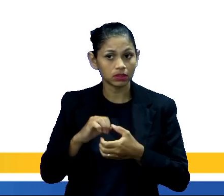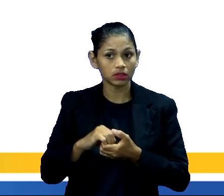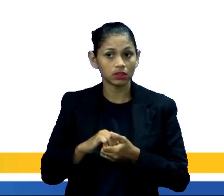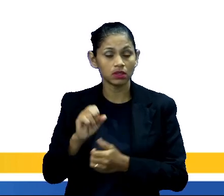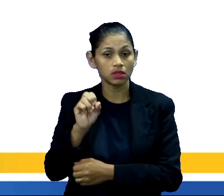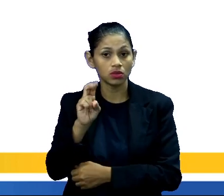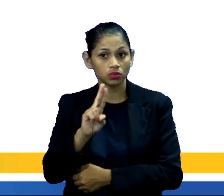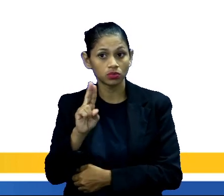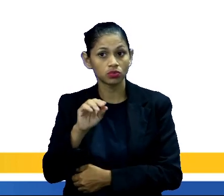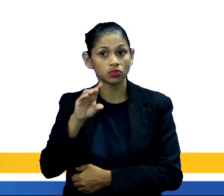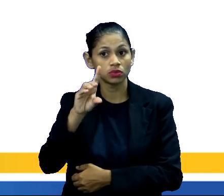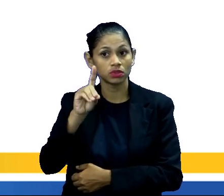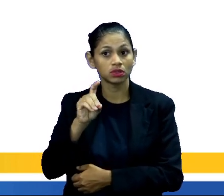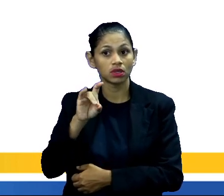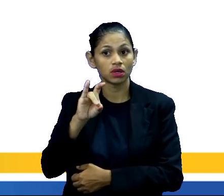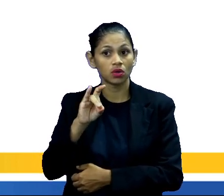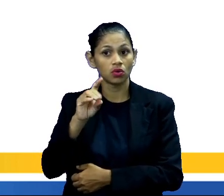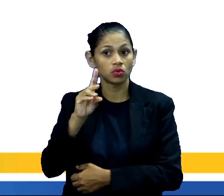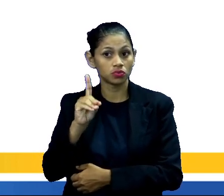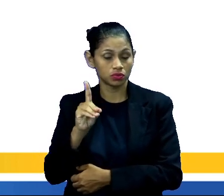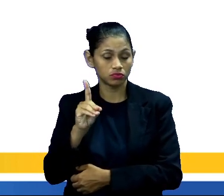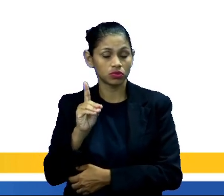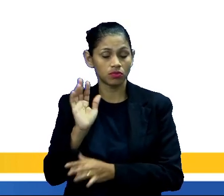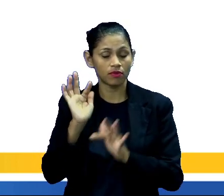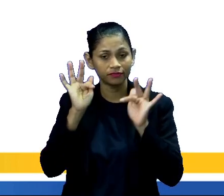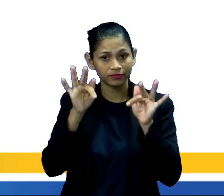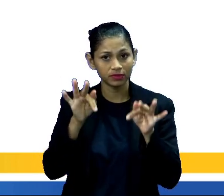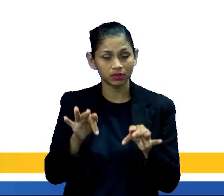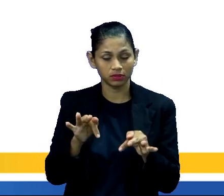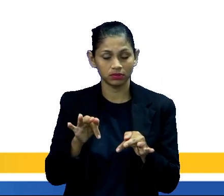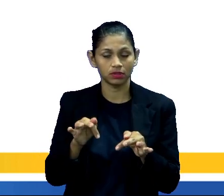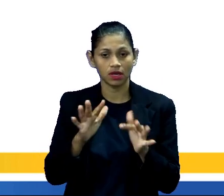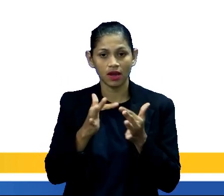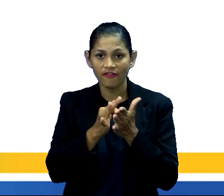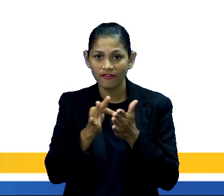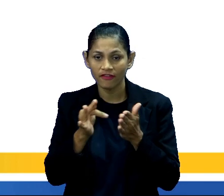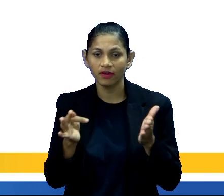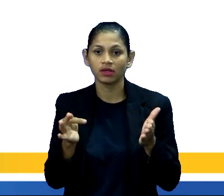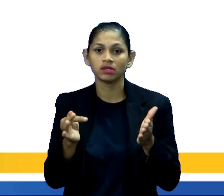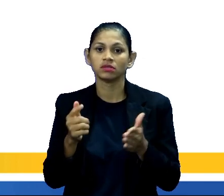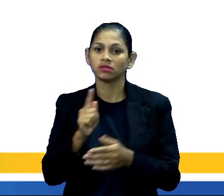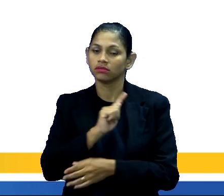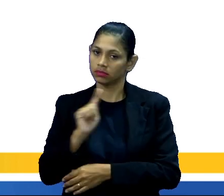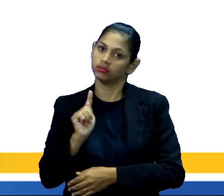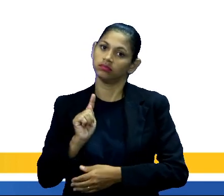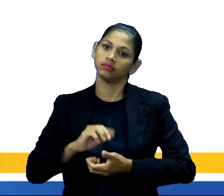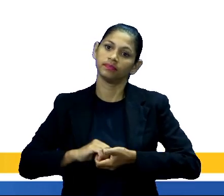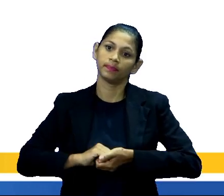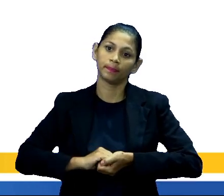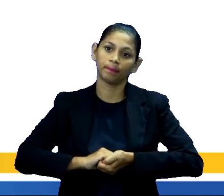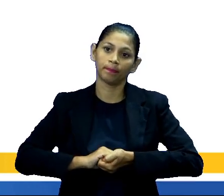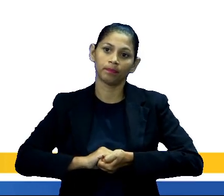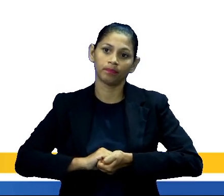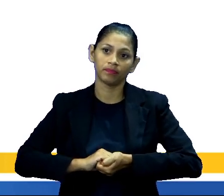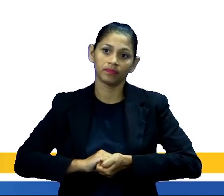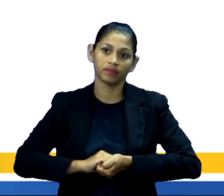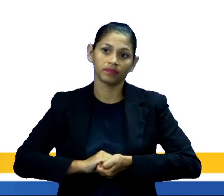para sinalizar aí que essa frase está na forma negativa, ok?